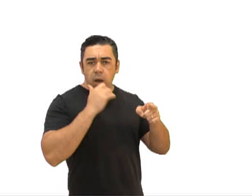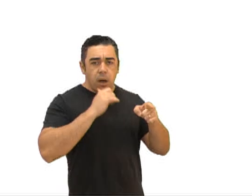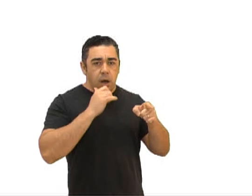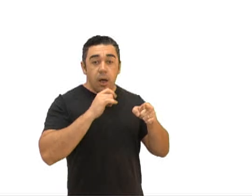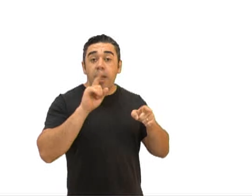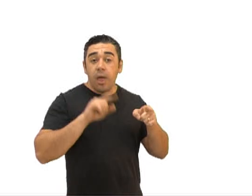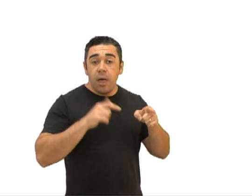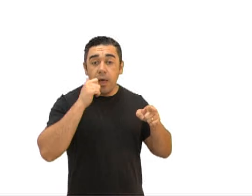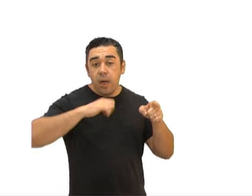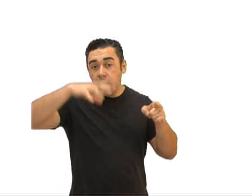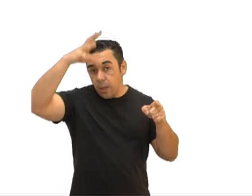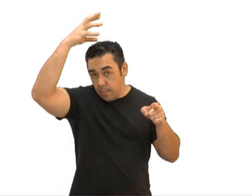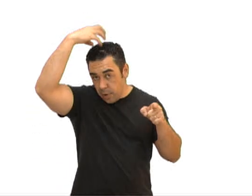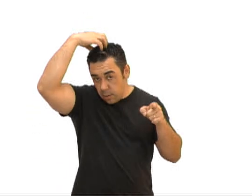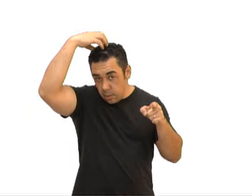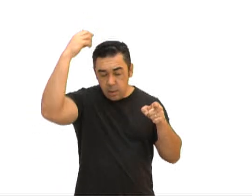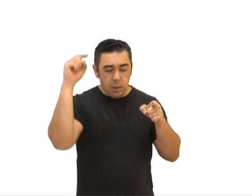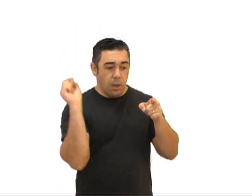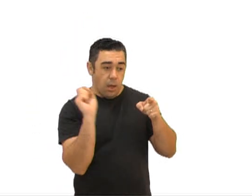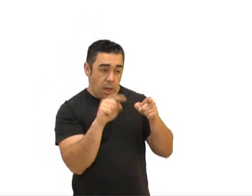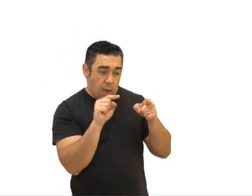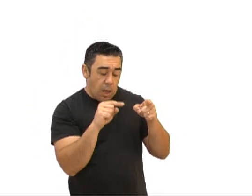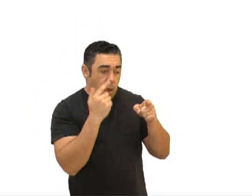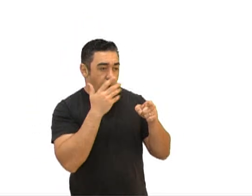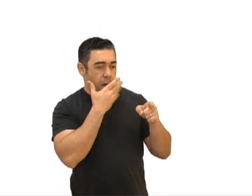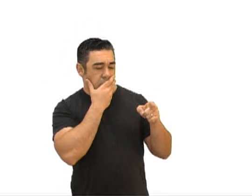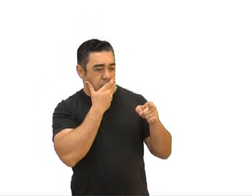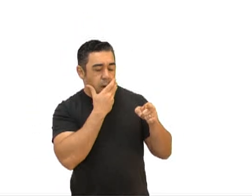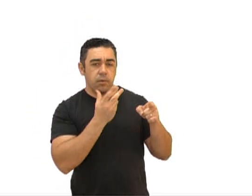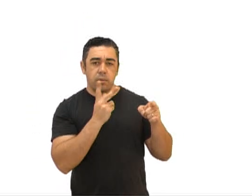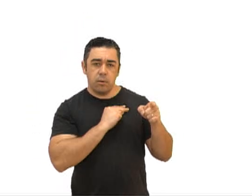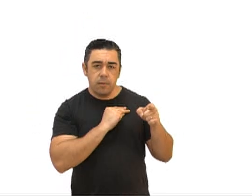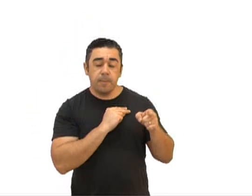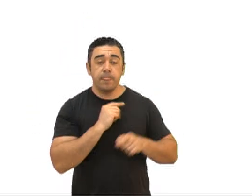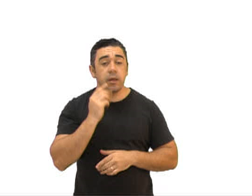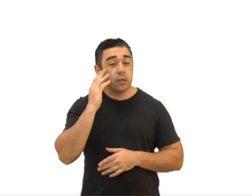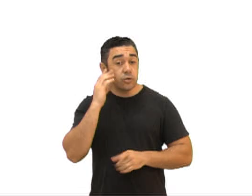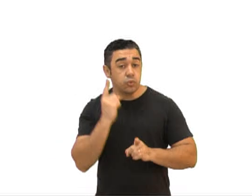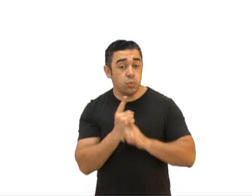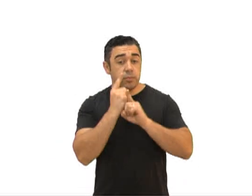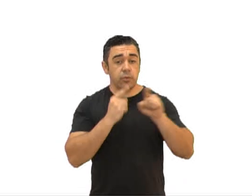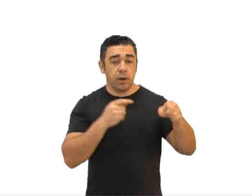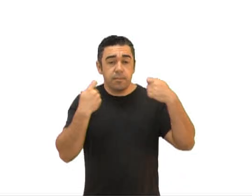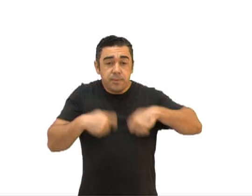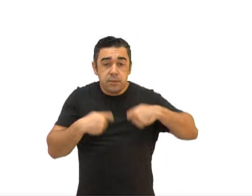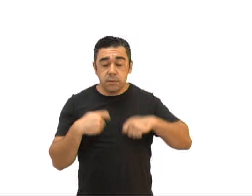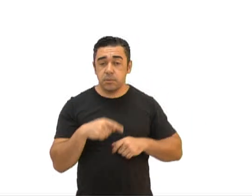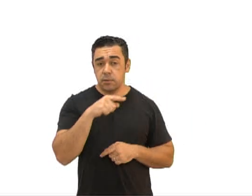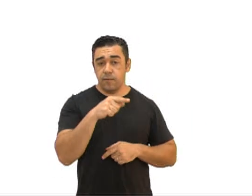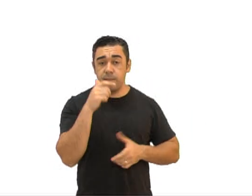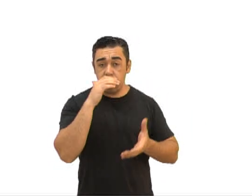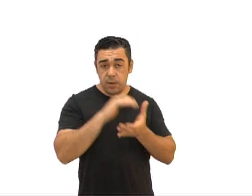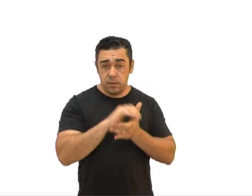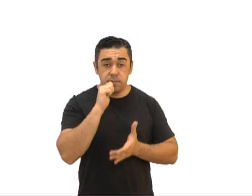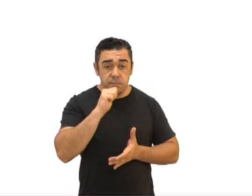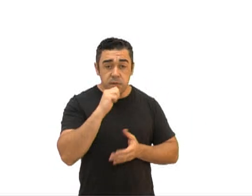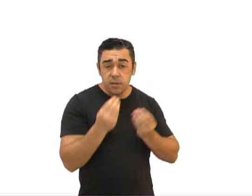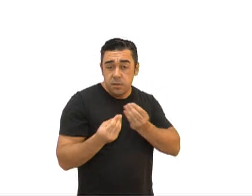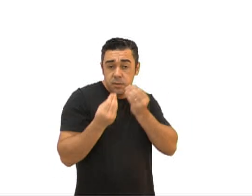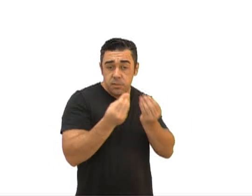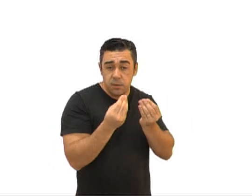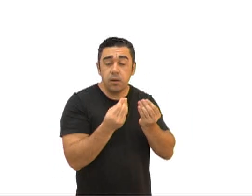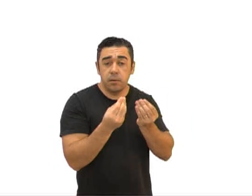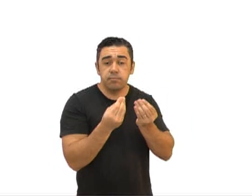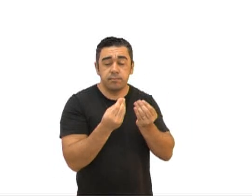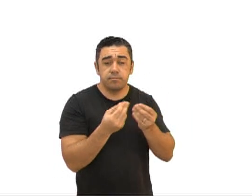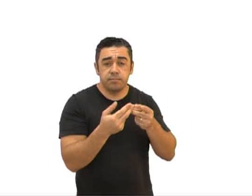40 baús cheios de joias. Aladim, então, pediu ao gênio aquela fortuna. Depois entregou tudo ao